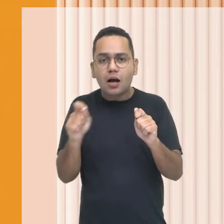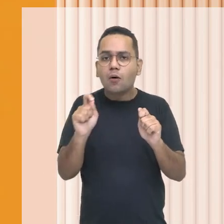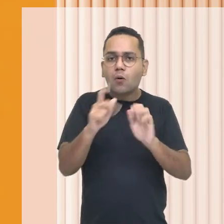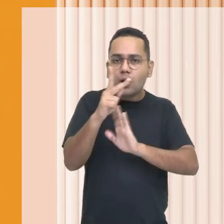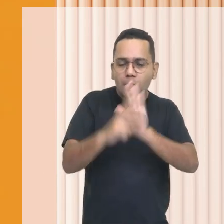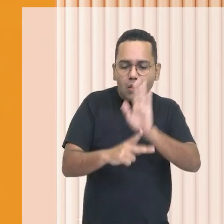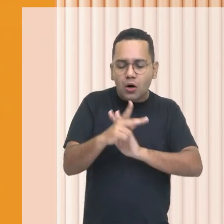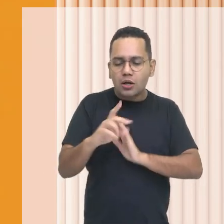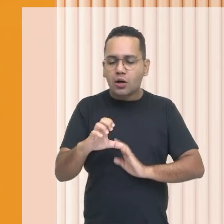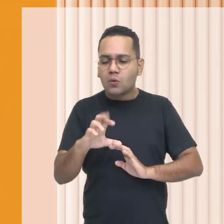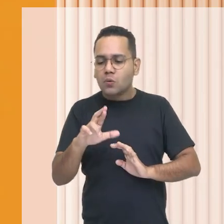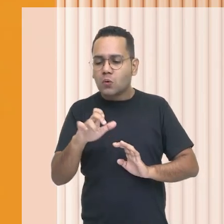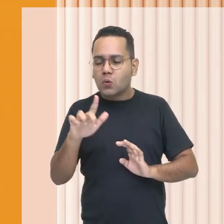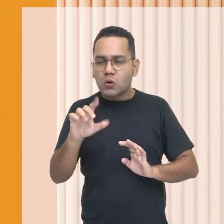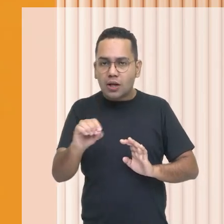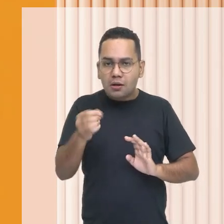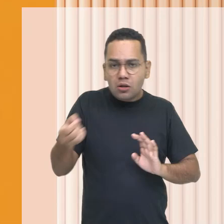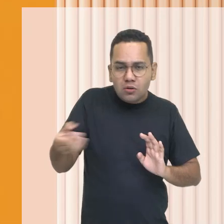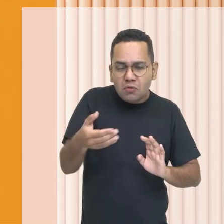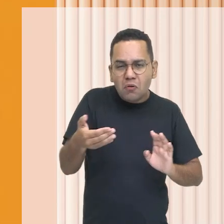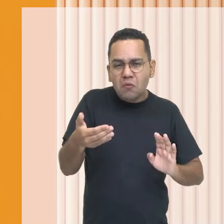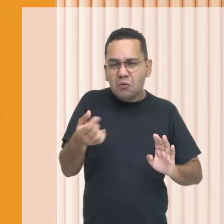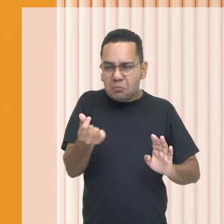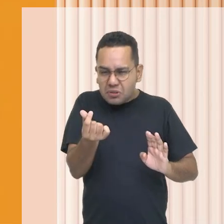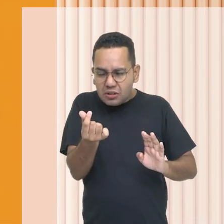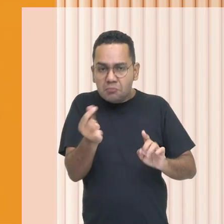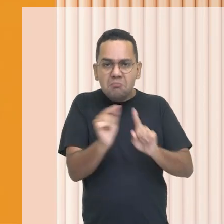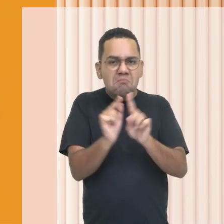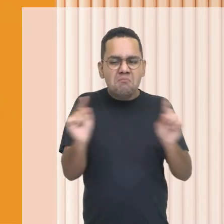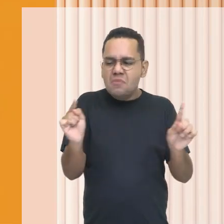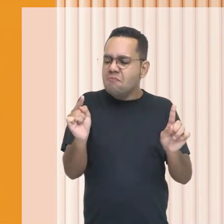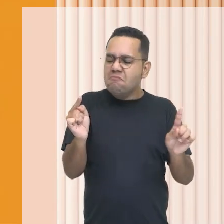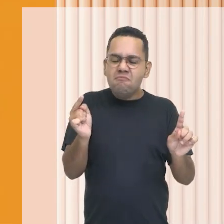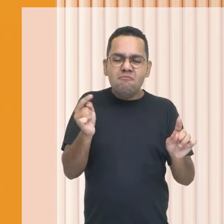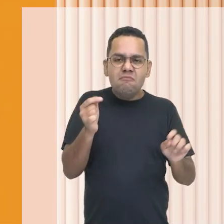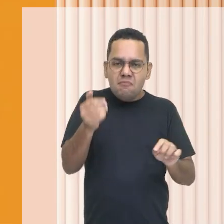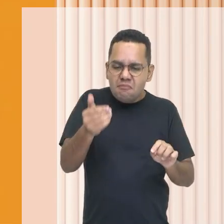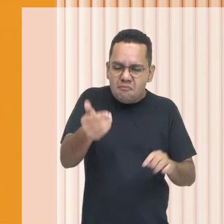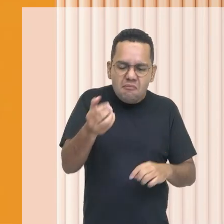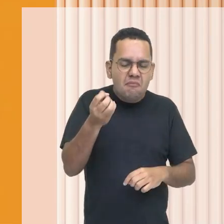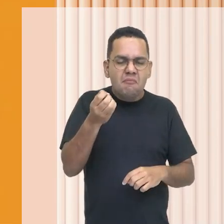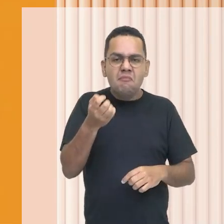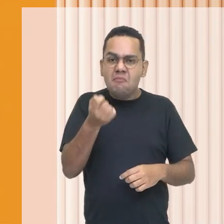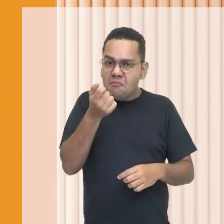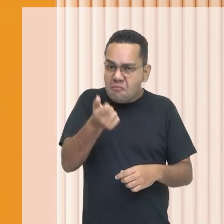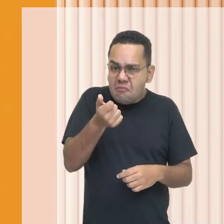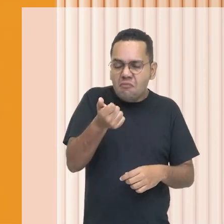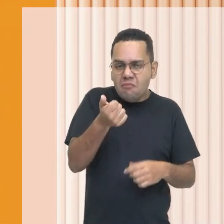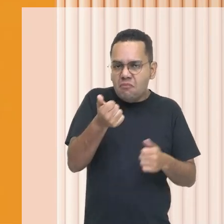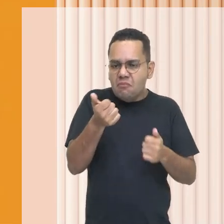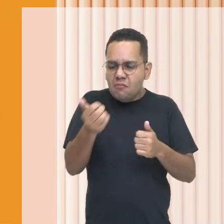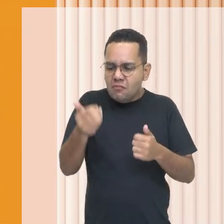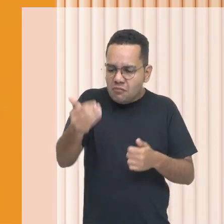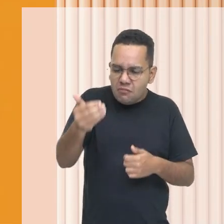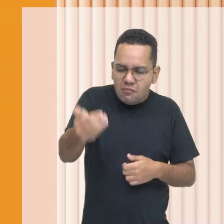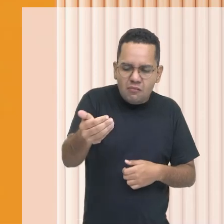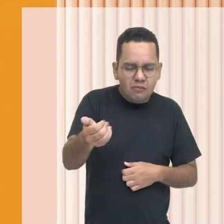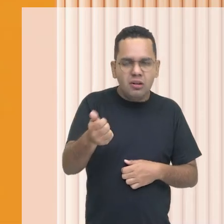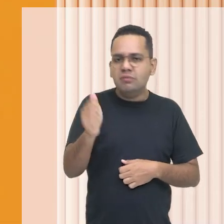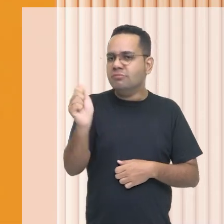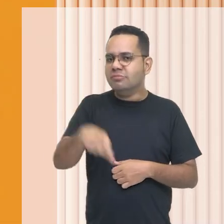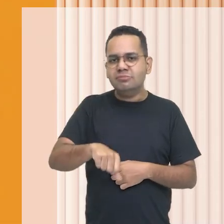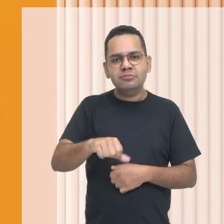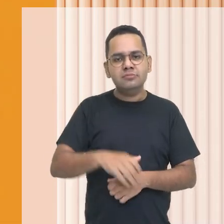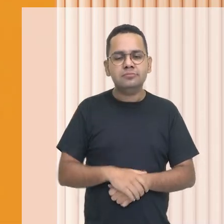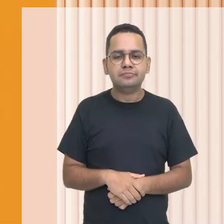moeda, mas, né, que não vai dar certo e que vai continuar, né, essa